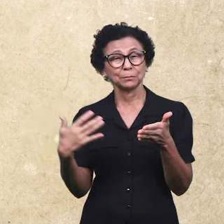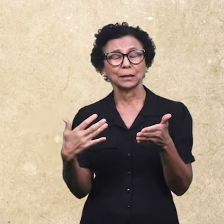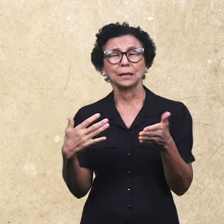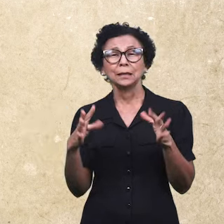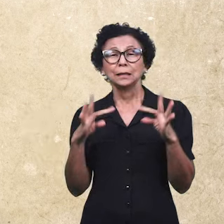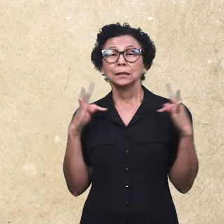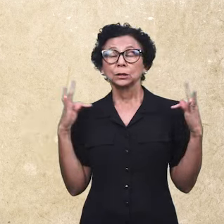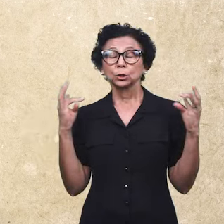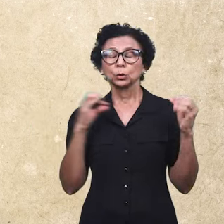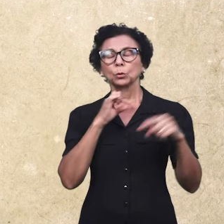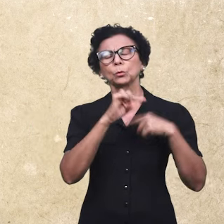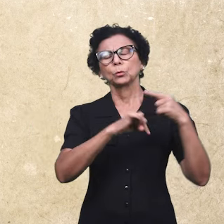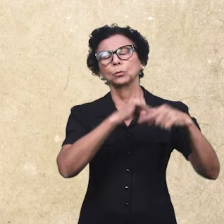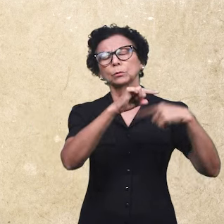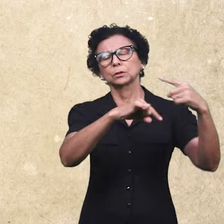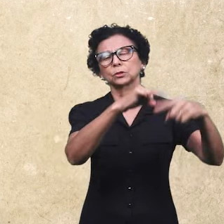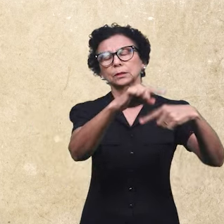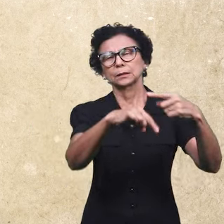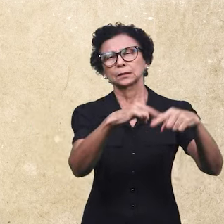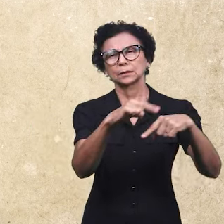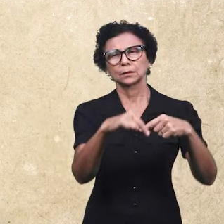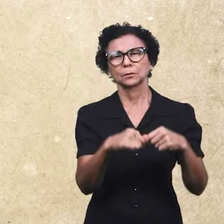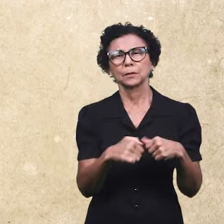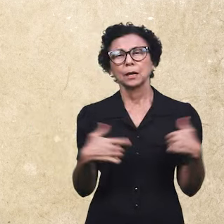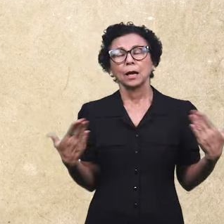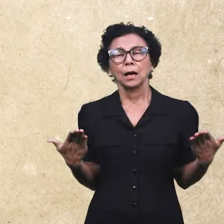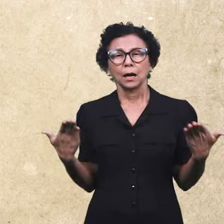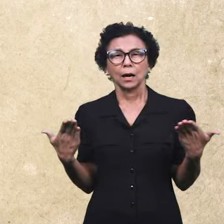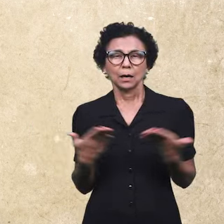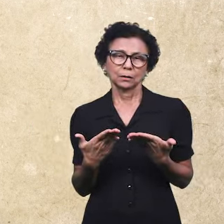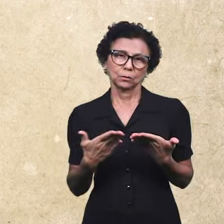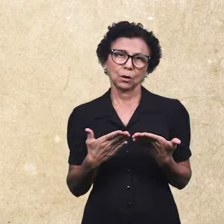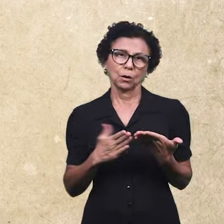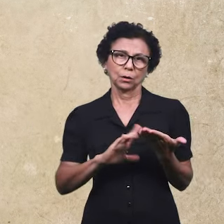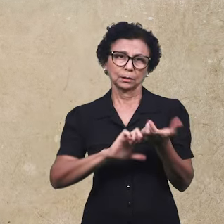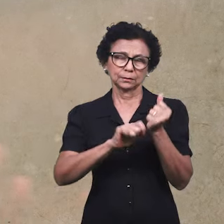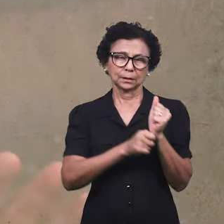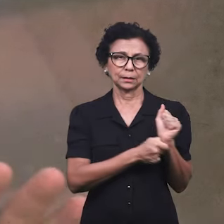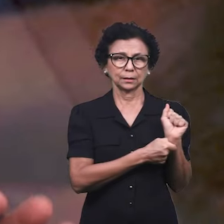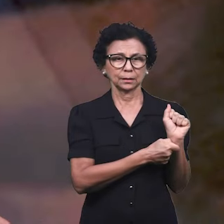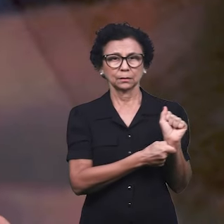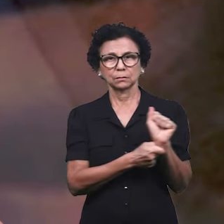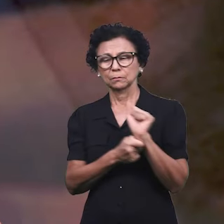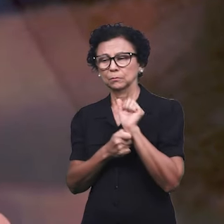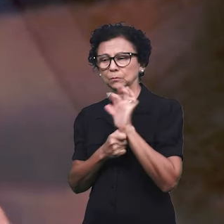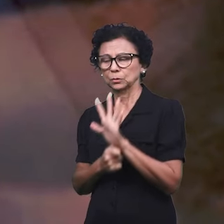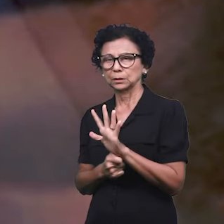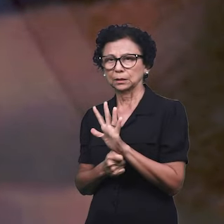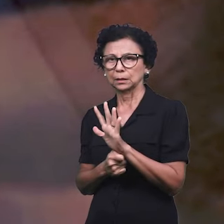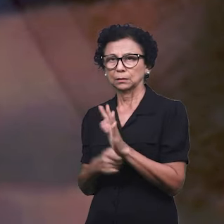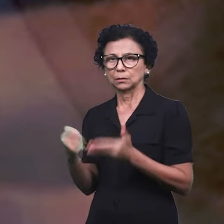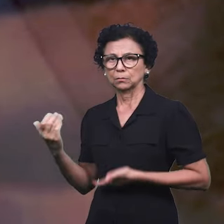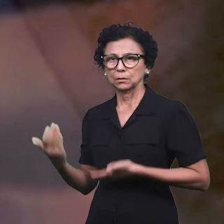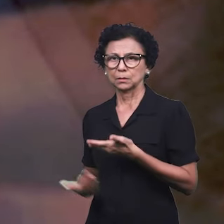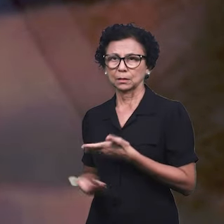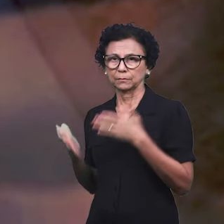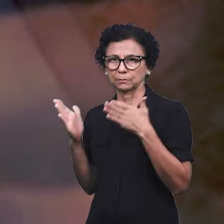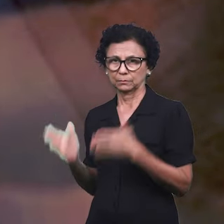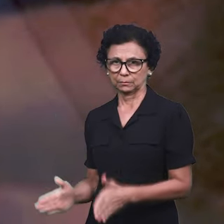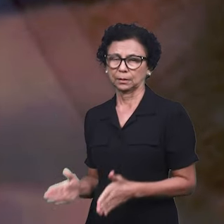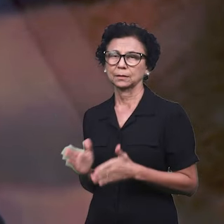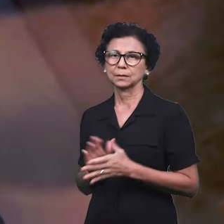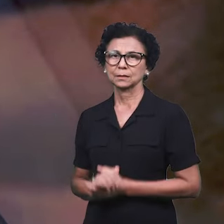que agora foi manifesto aos seus santos. No episódio de hoje nós vamos cuidar